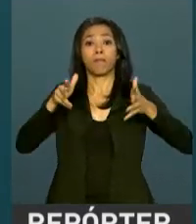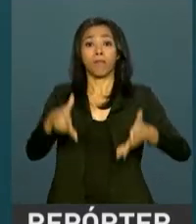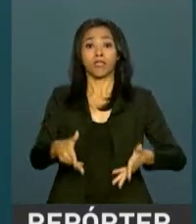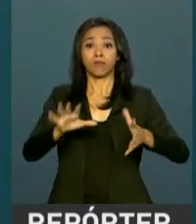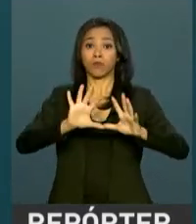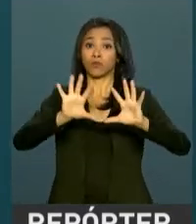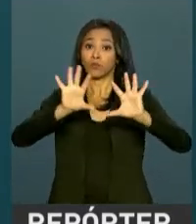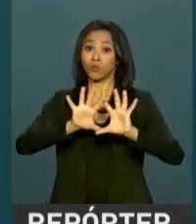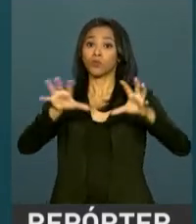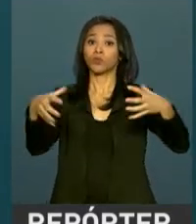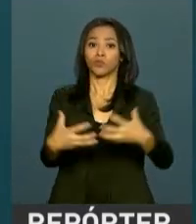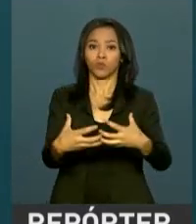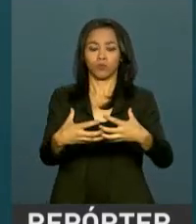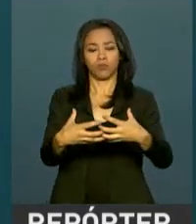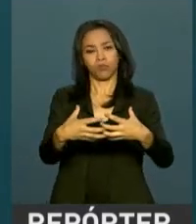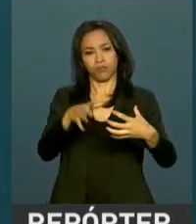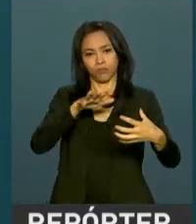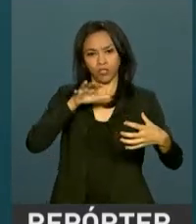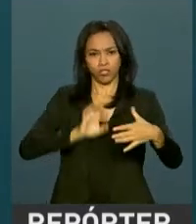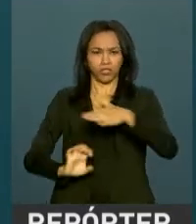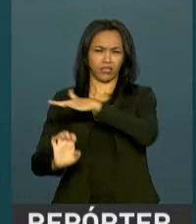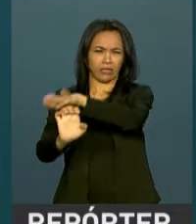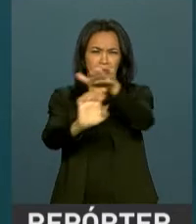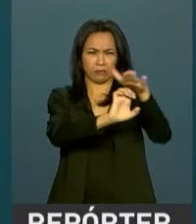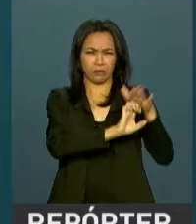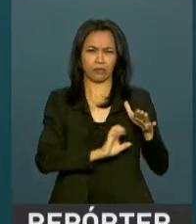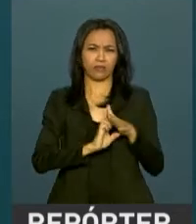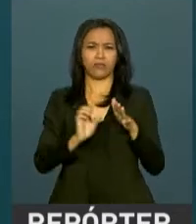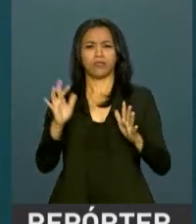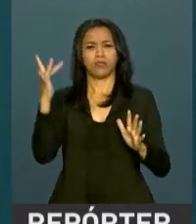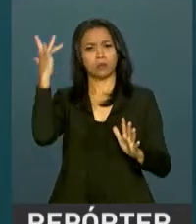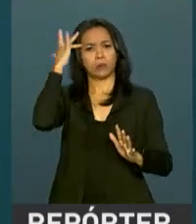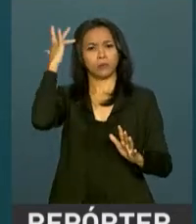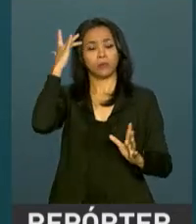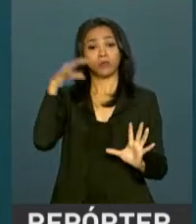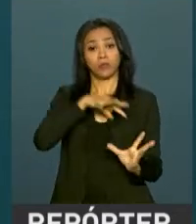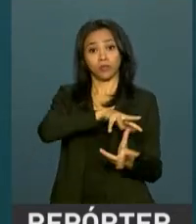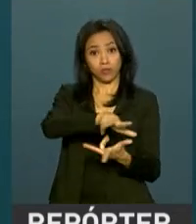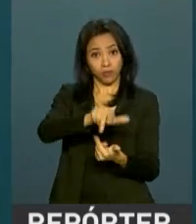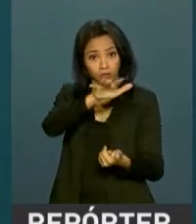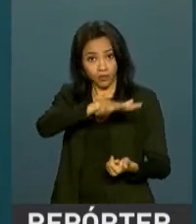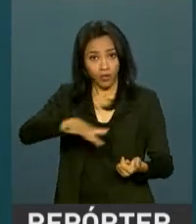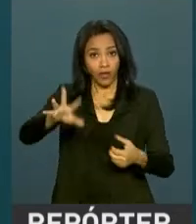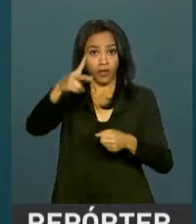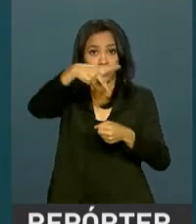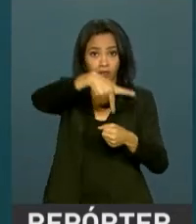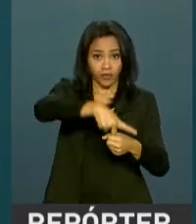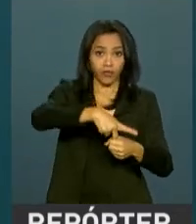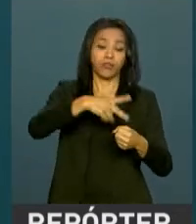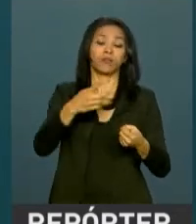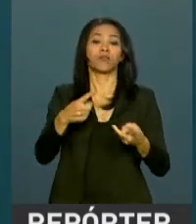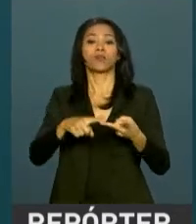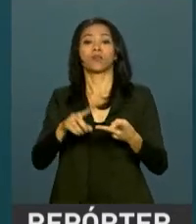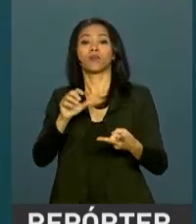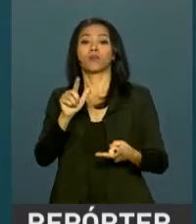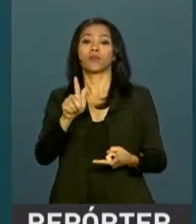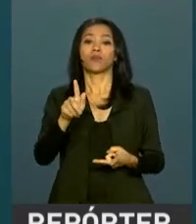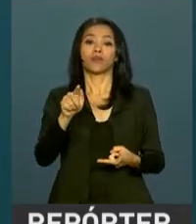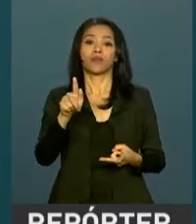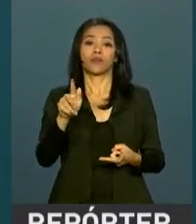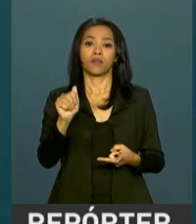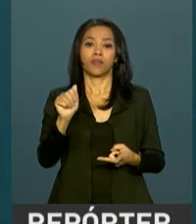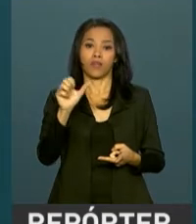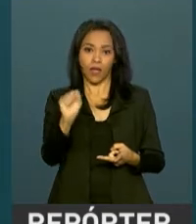mundiais a nosso ver a retomada do setor de óleo e gás brasileiro é fruto da